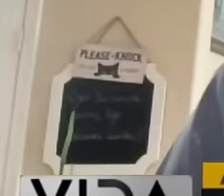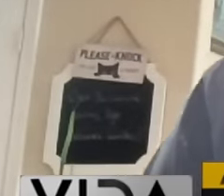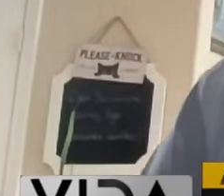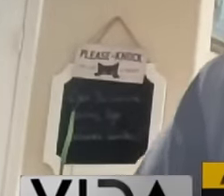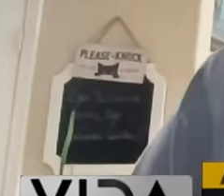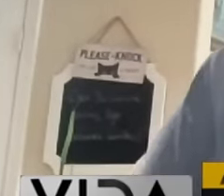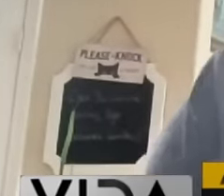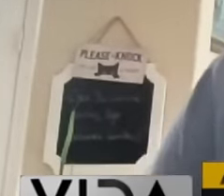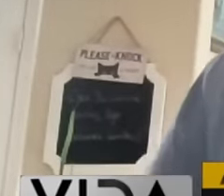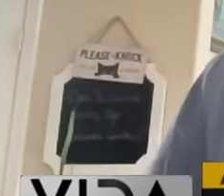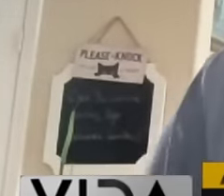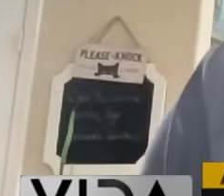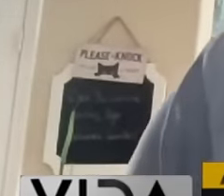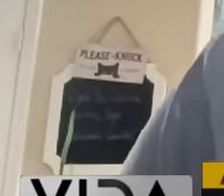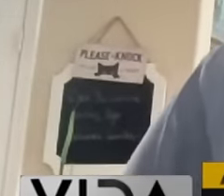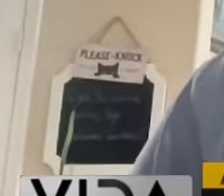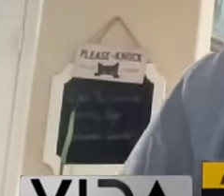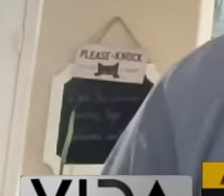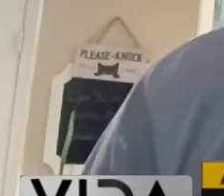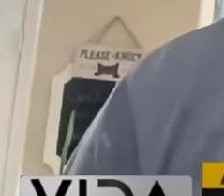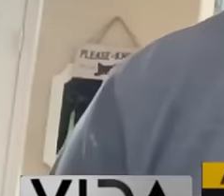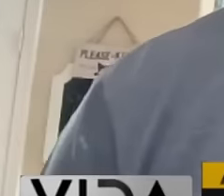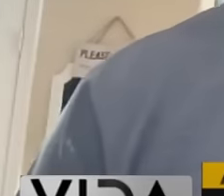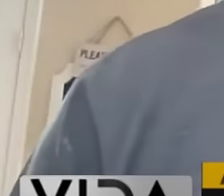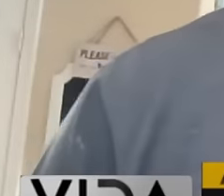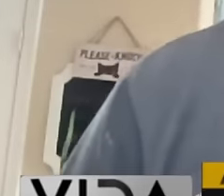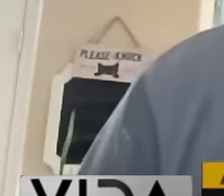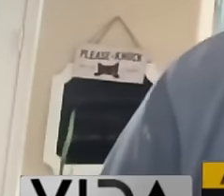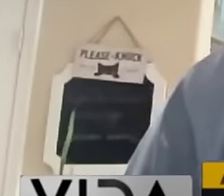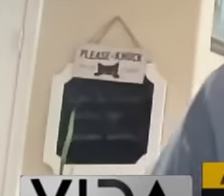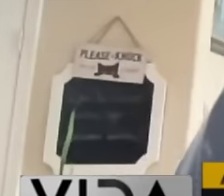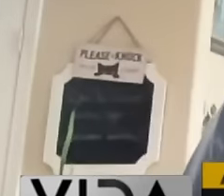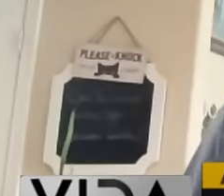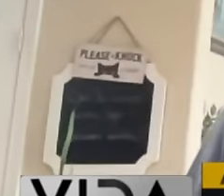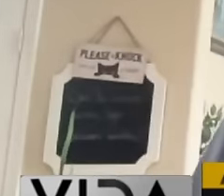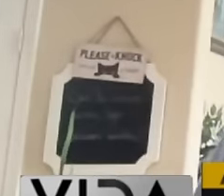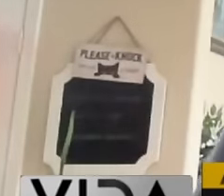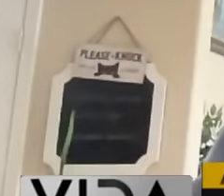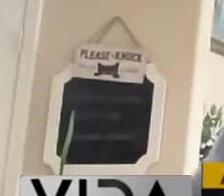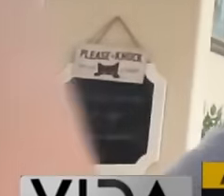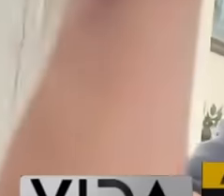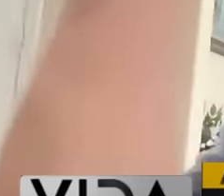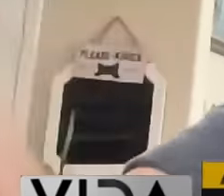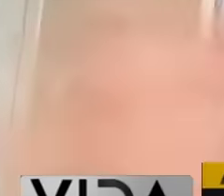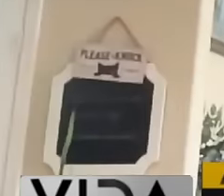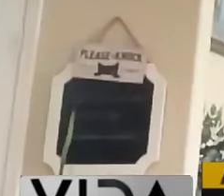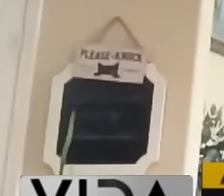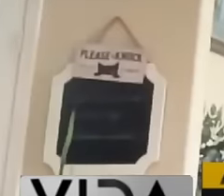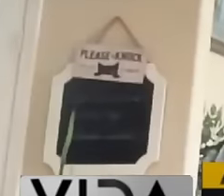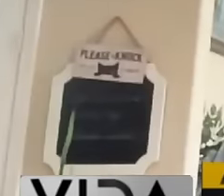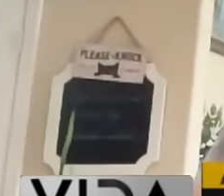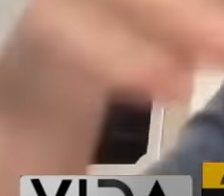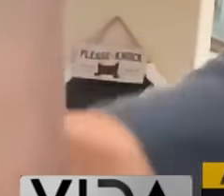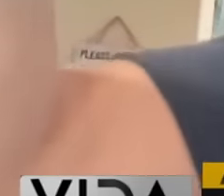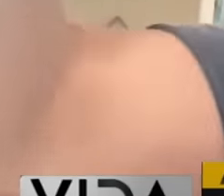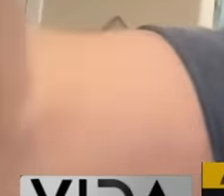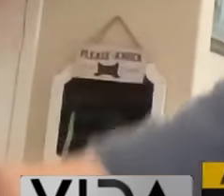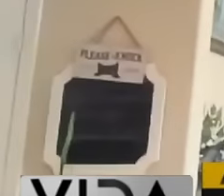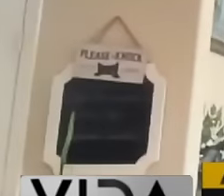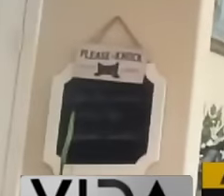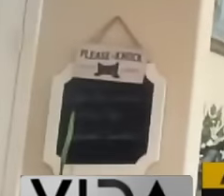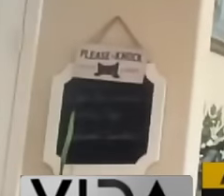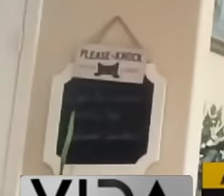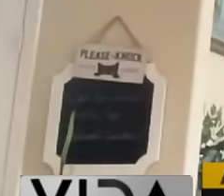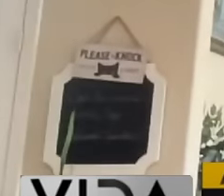que estar ali ou foi convidado. O petista não quis comparecer, então essa pessoa foi que